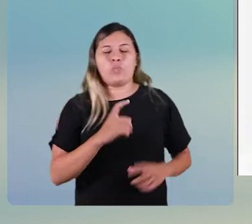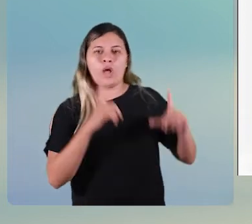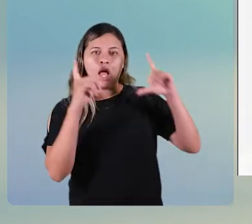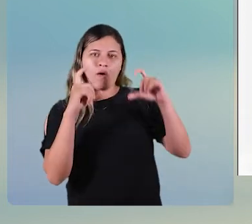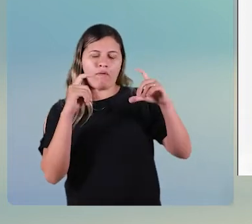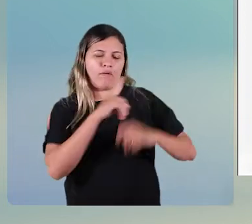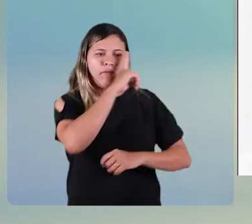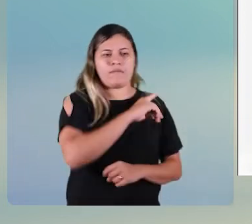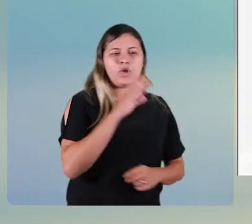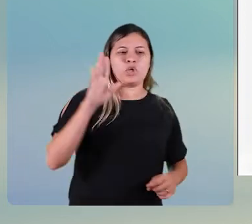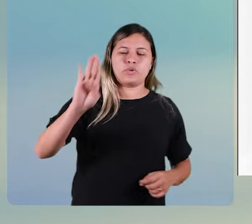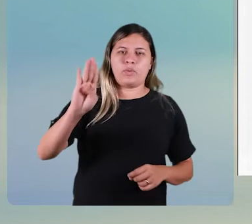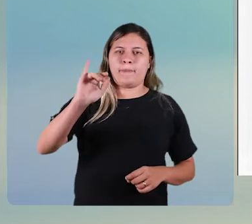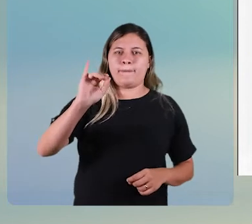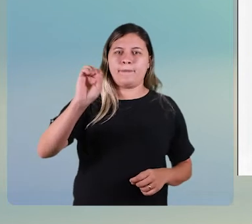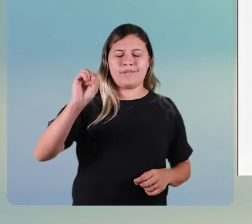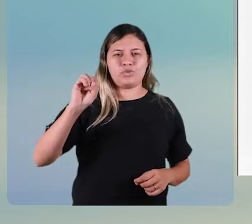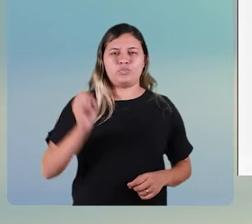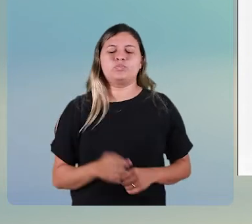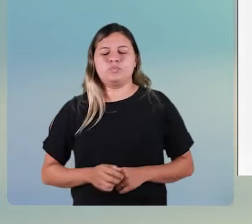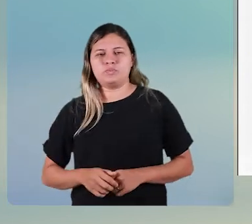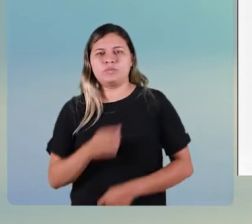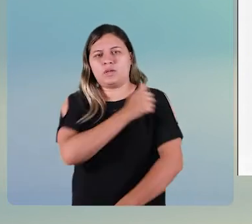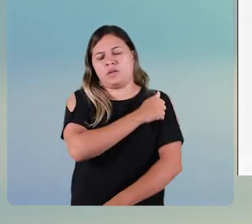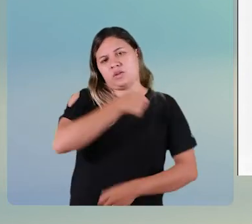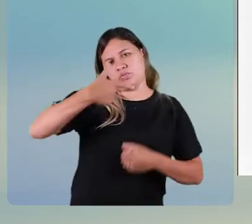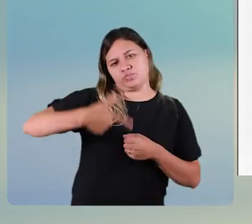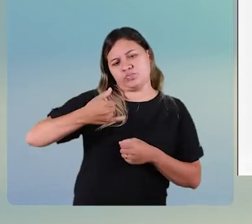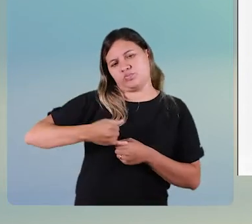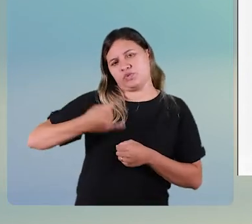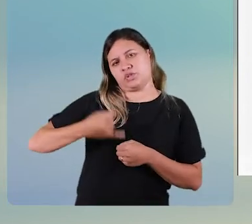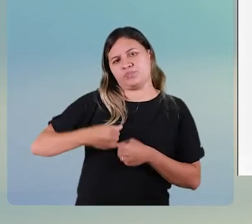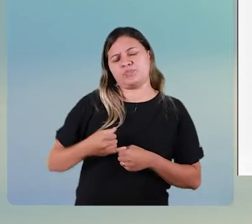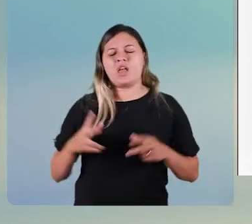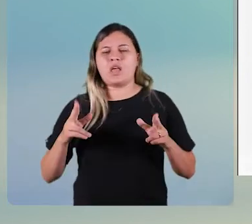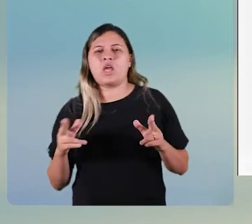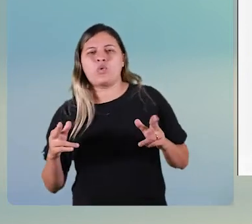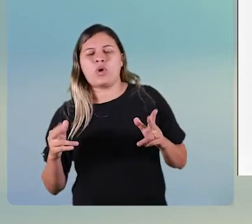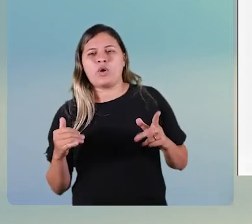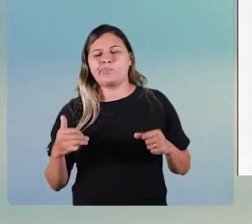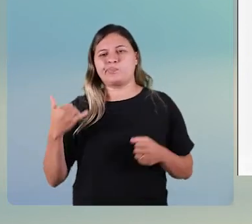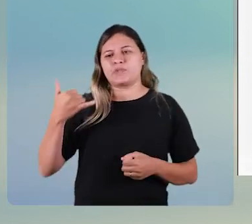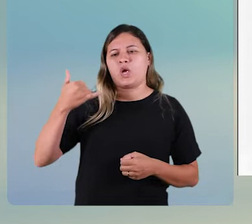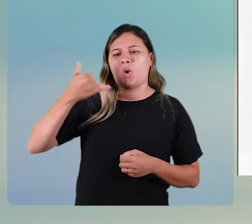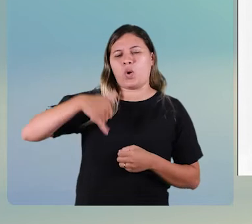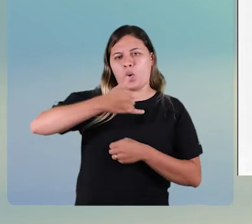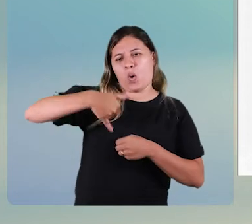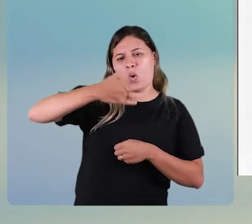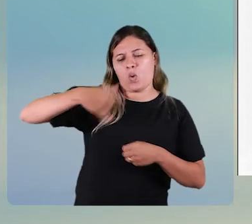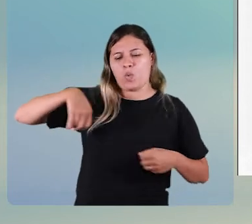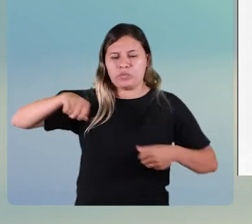fotografia, uma figura do biodiesel. Ele tem a coloração, né, parecida com óleo de cozinha mesmo, tá? Uma